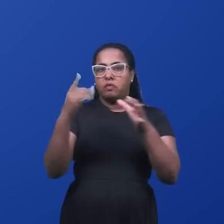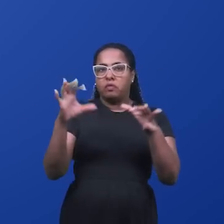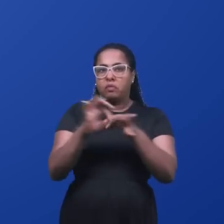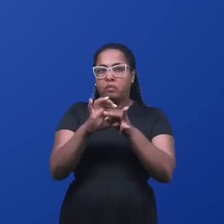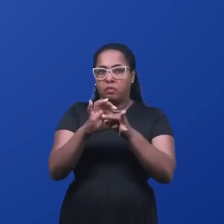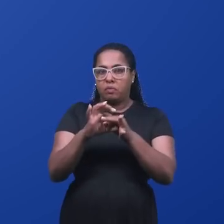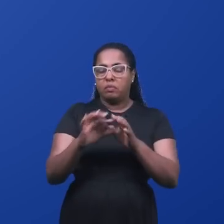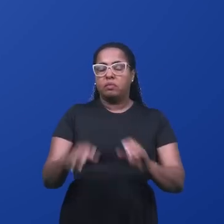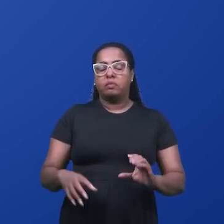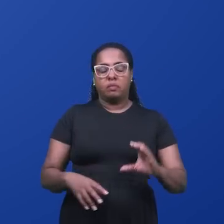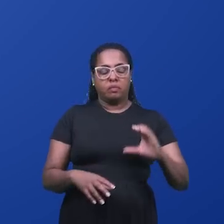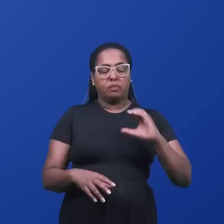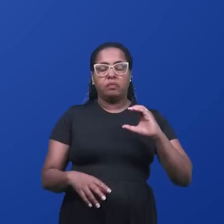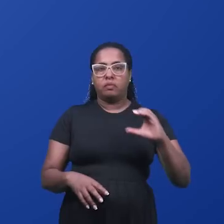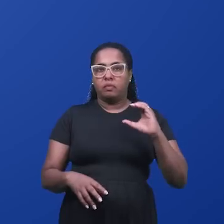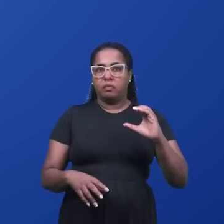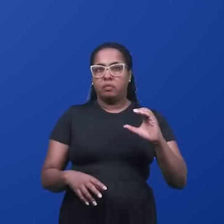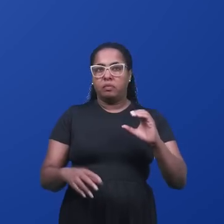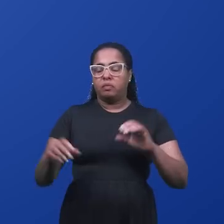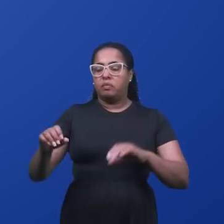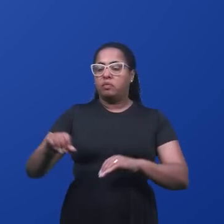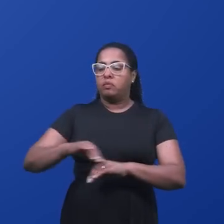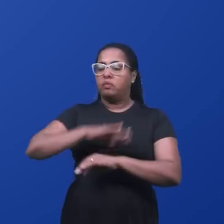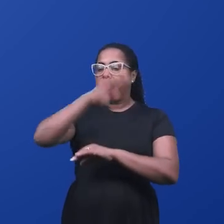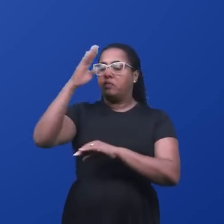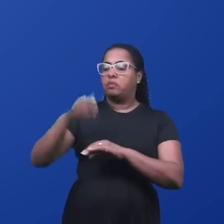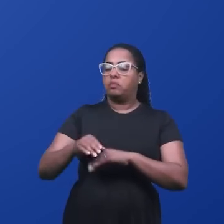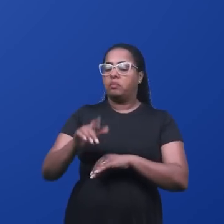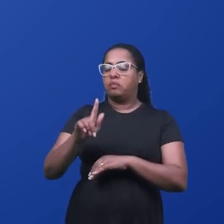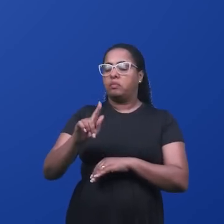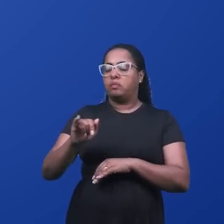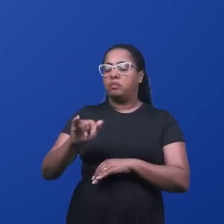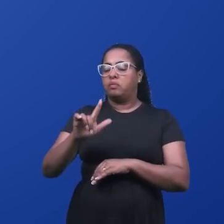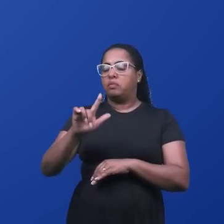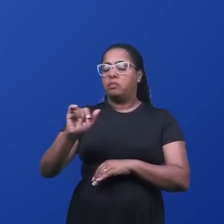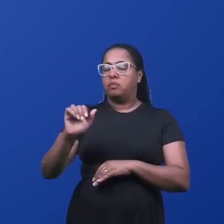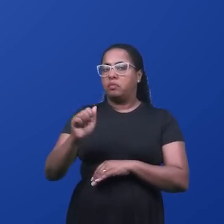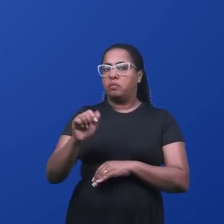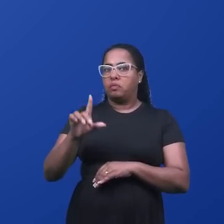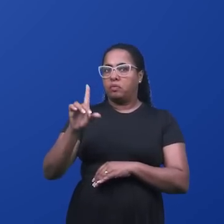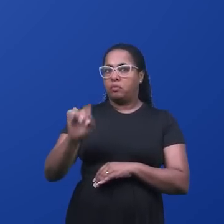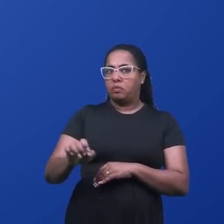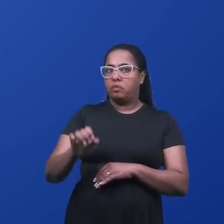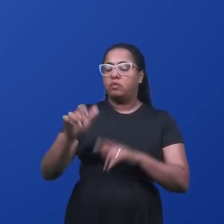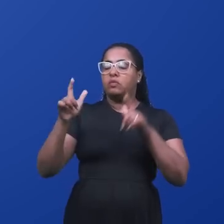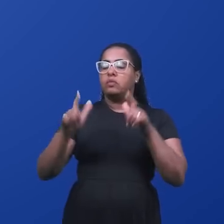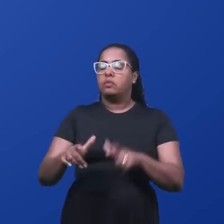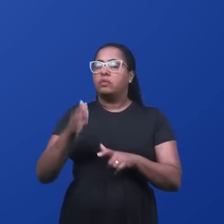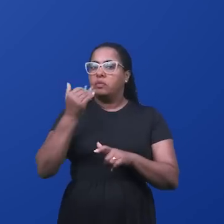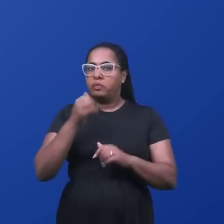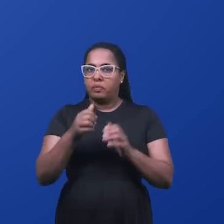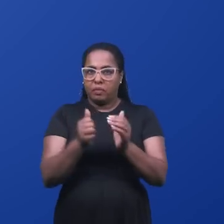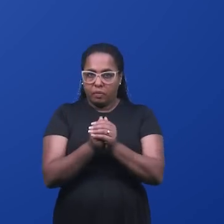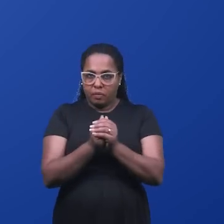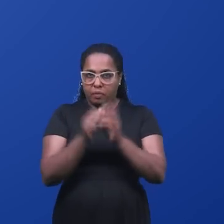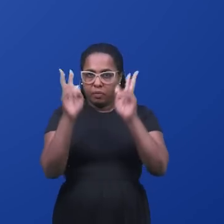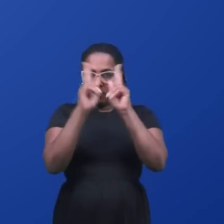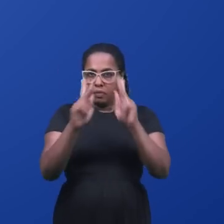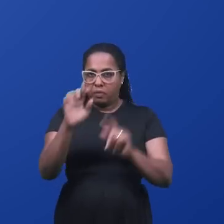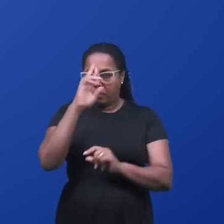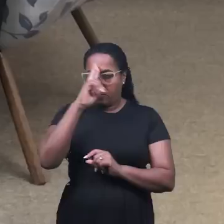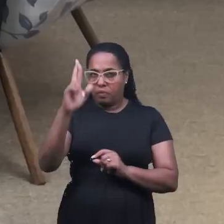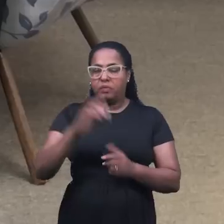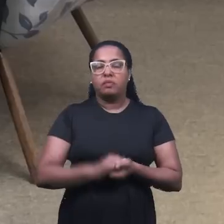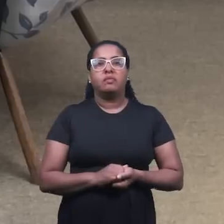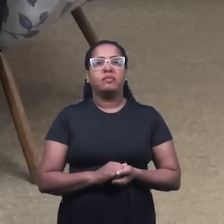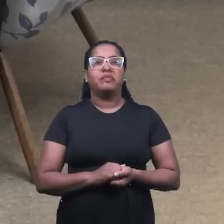comunhão. A letra C, no Monte de Gileade, fala do o lugar do alimento. Amém. A paz